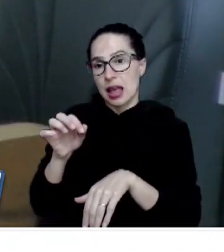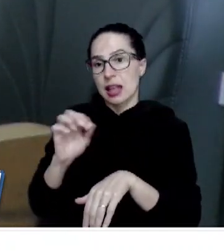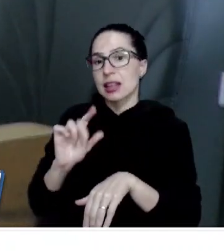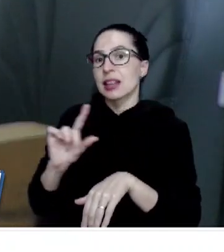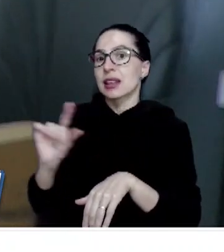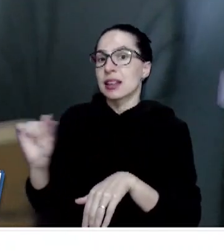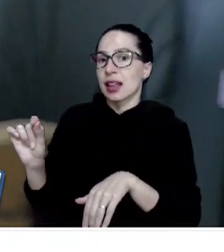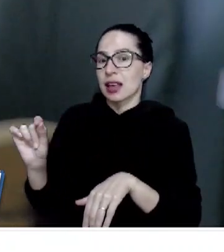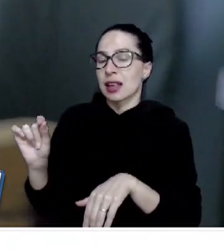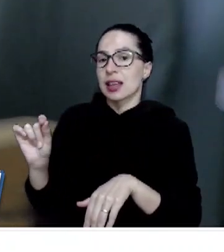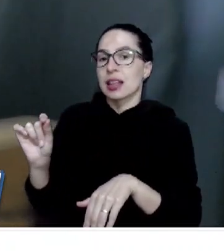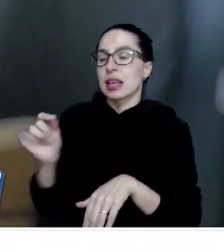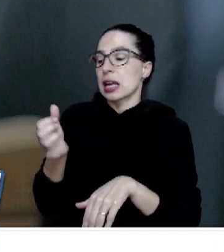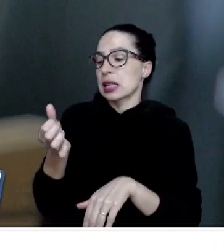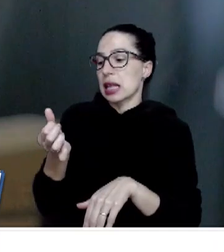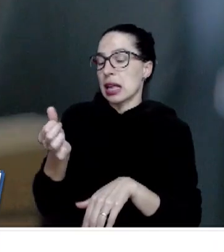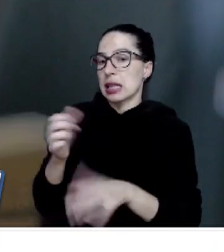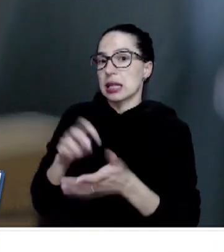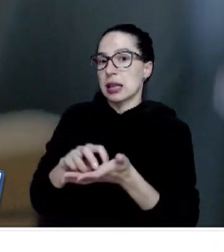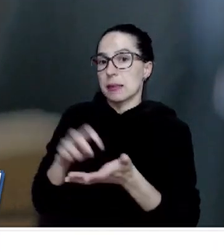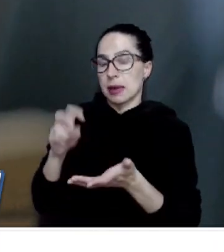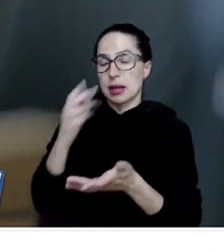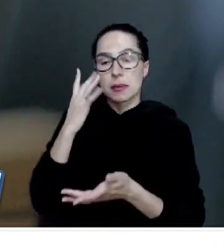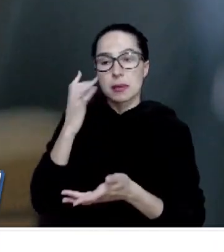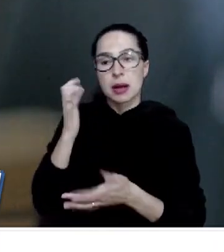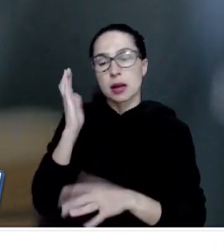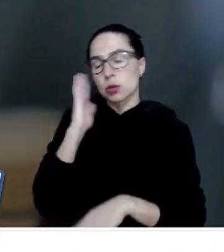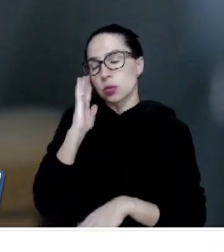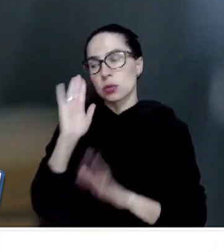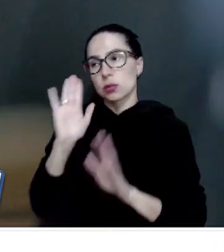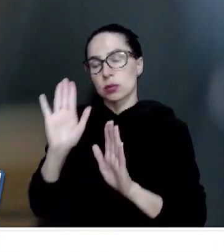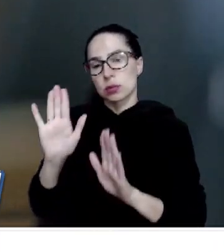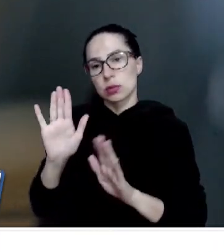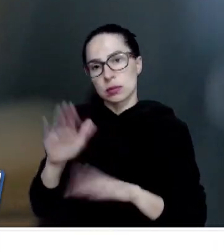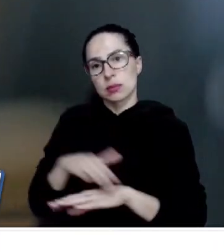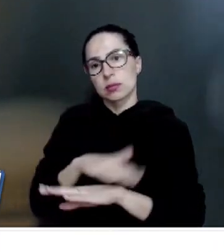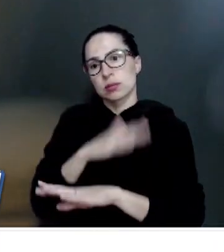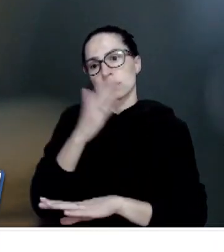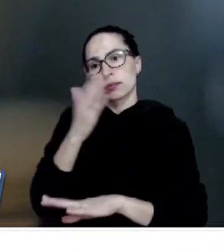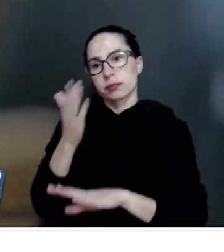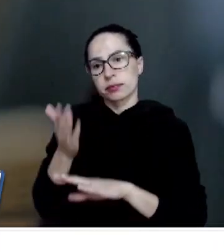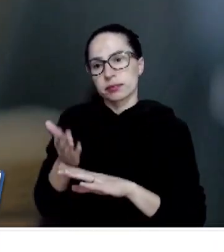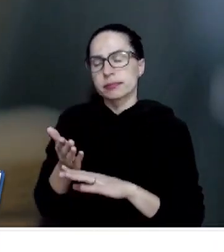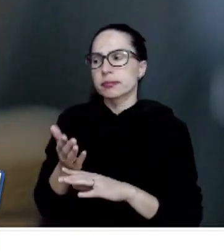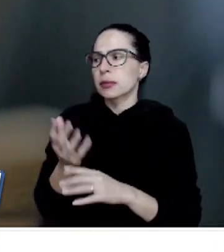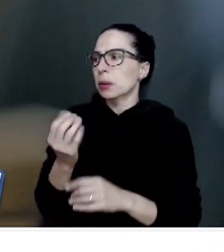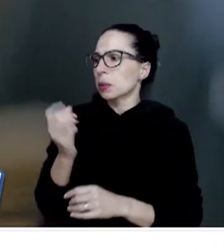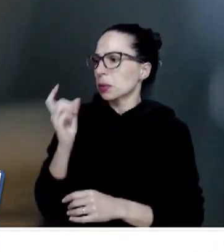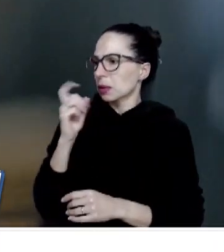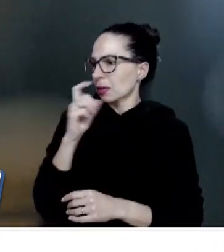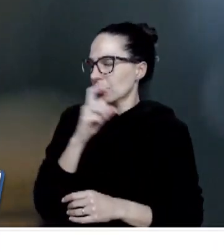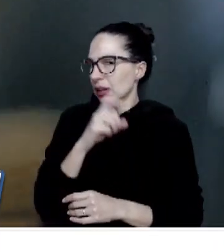às 6 da manhã no dia seguinte. É muito difícil, porque